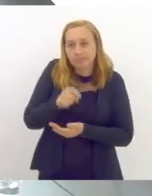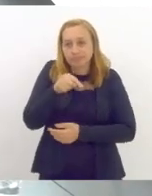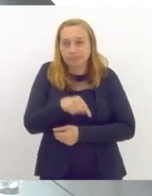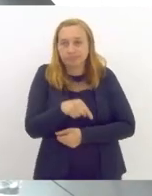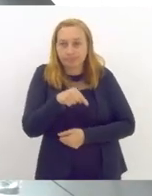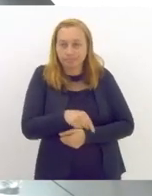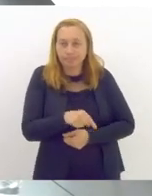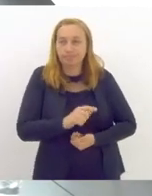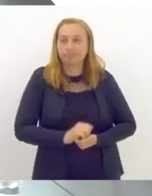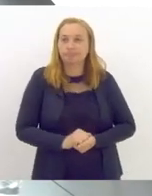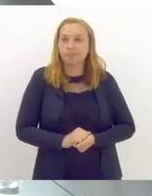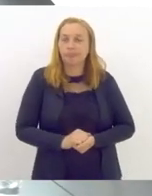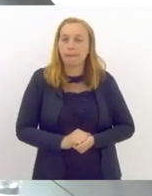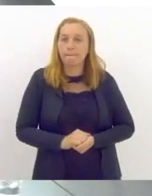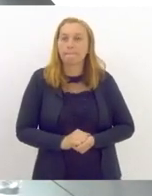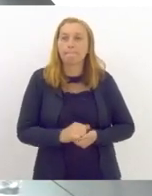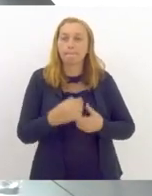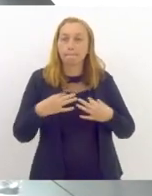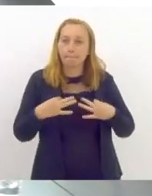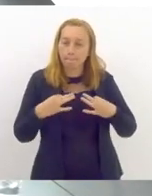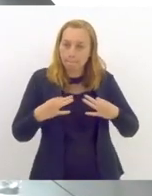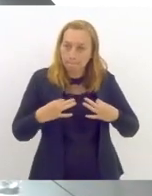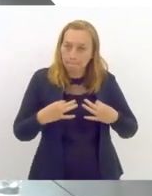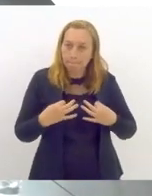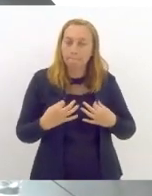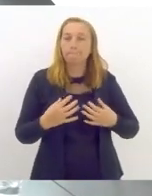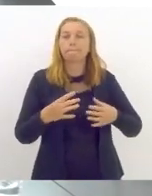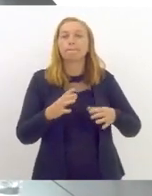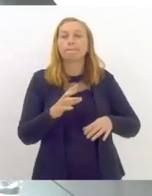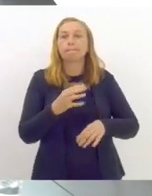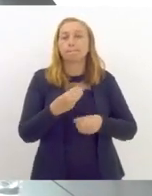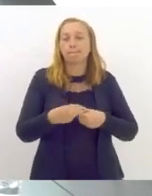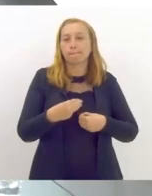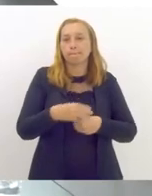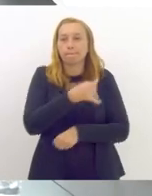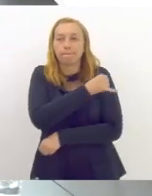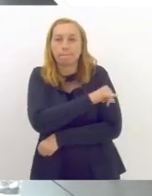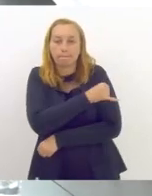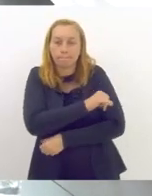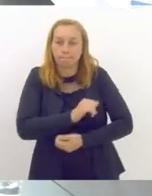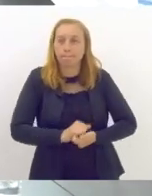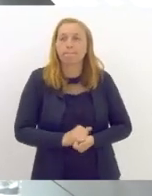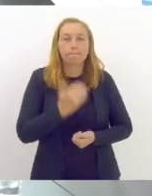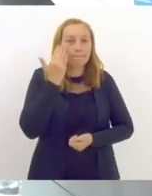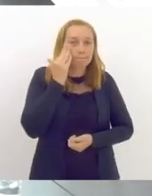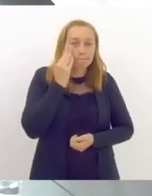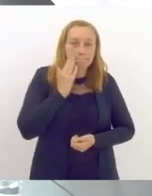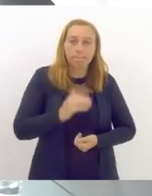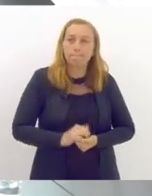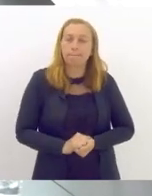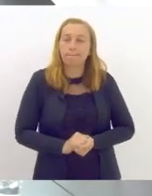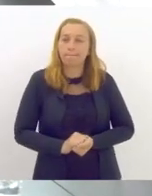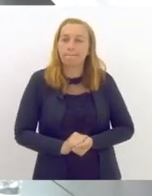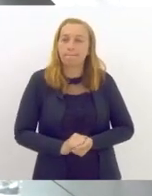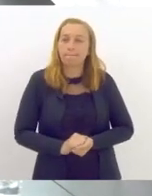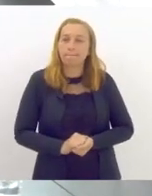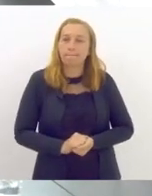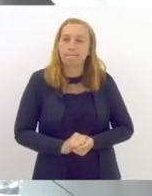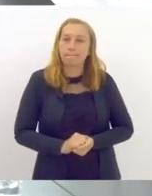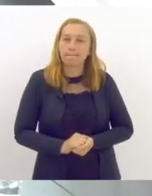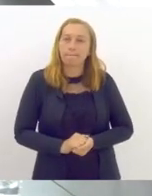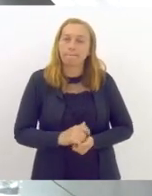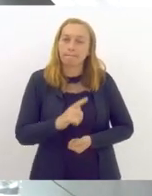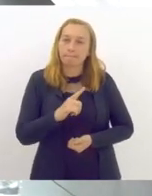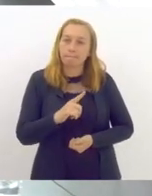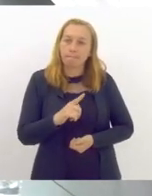que a gente é solidário ao município do Rio de Janeiro a gente entende que é se eu